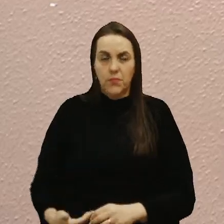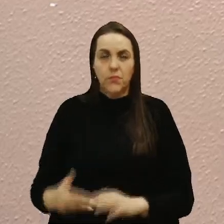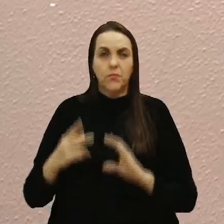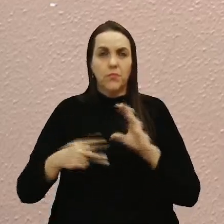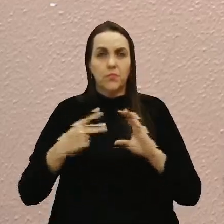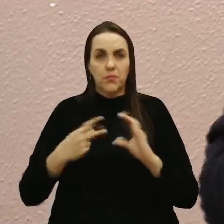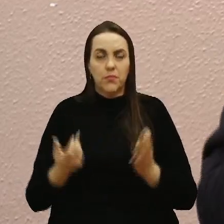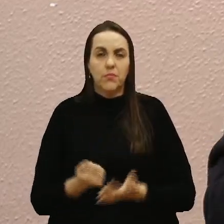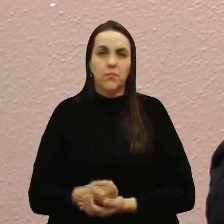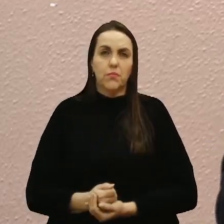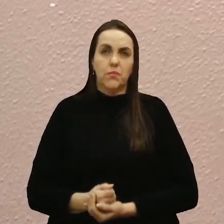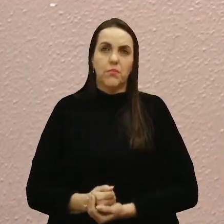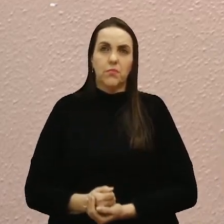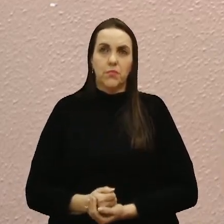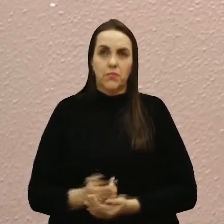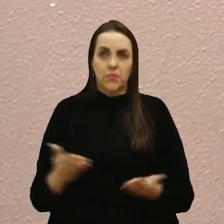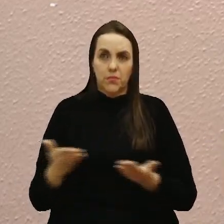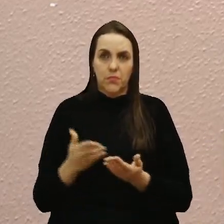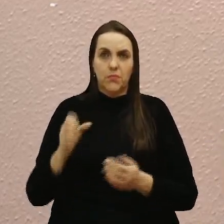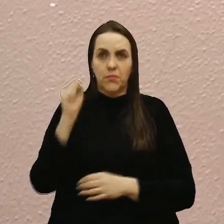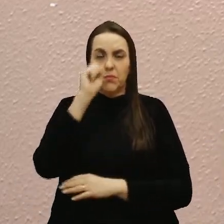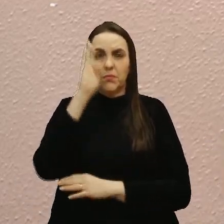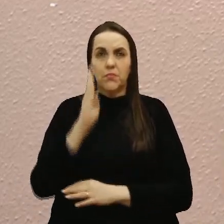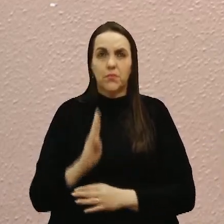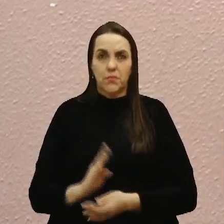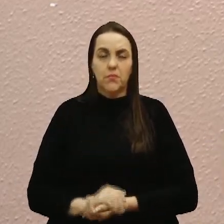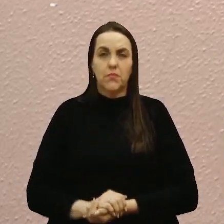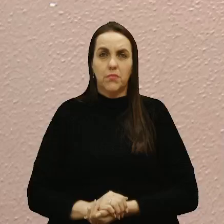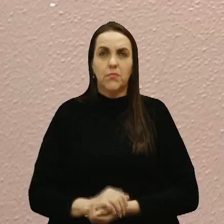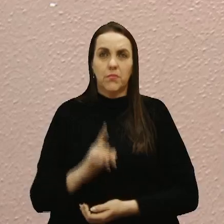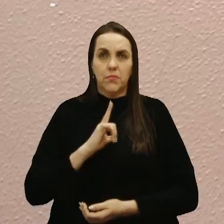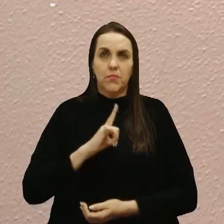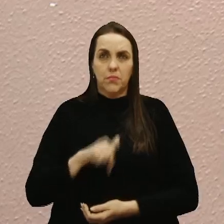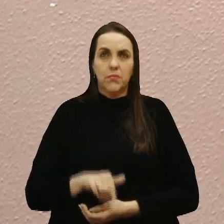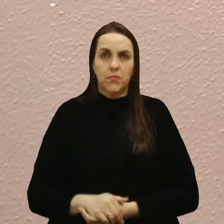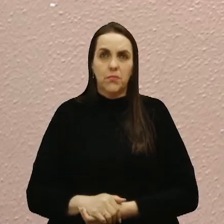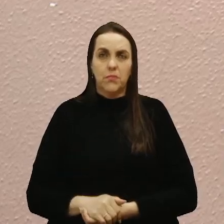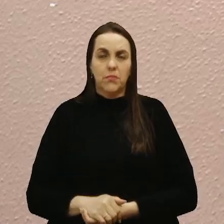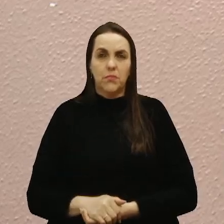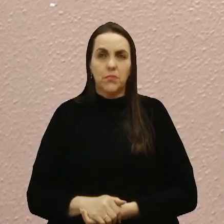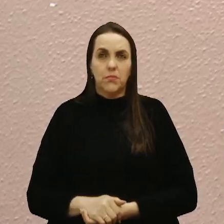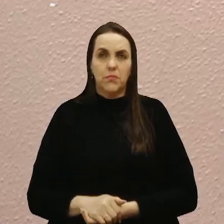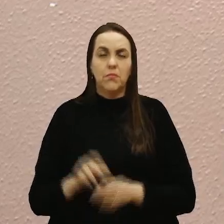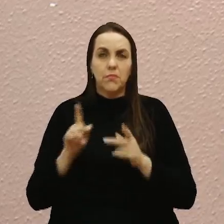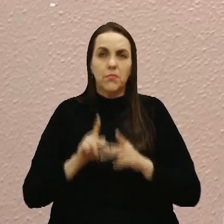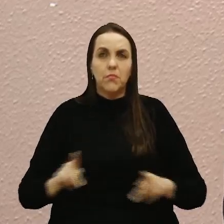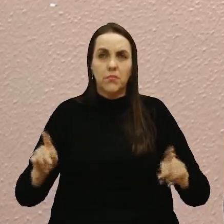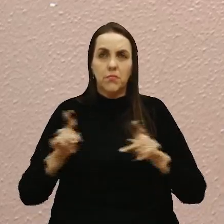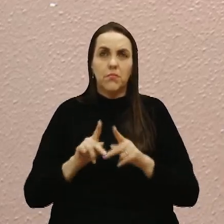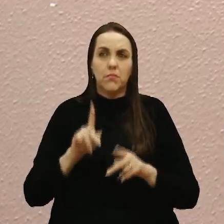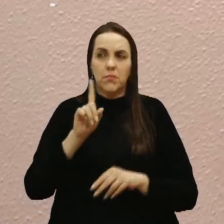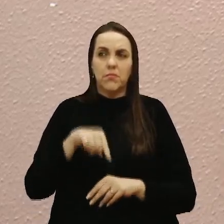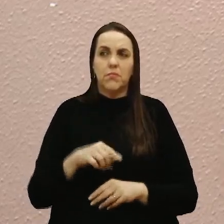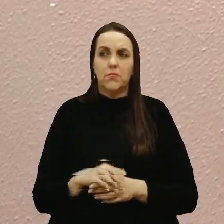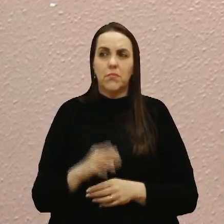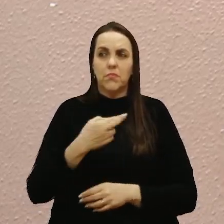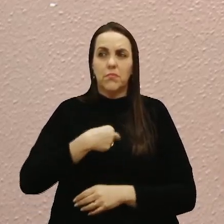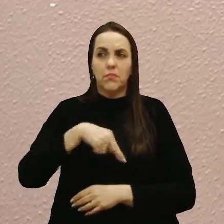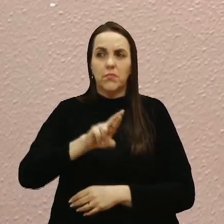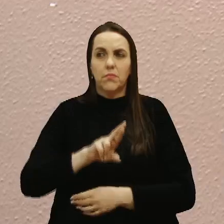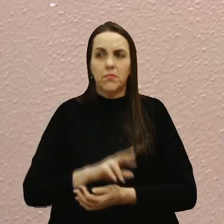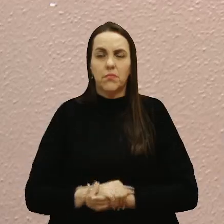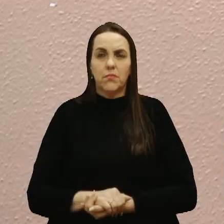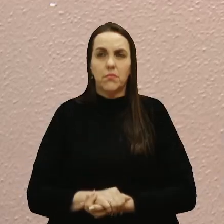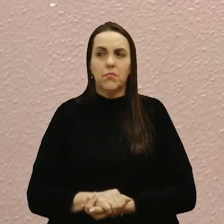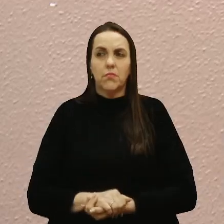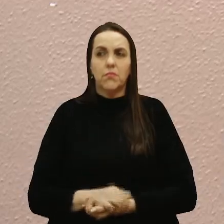e de Vereadoras. Hoje, no Brasil, nós temos uma população que é extremamente religiosa.